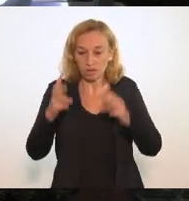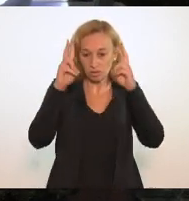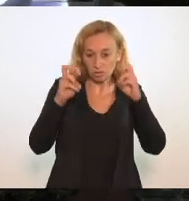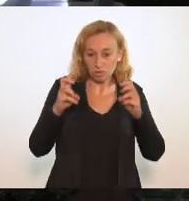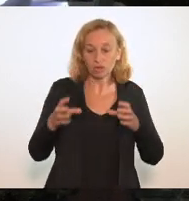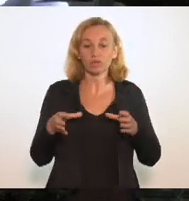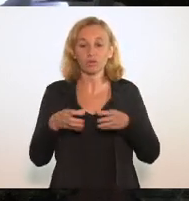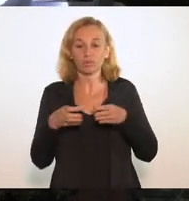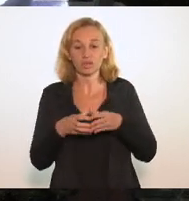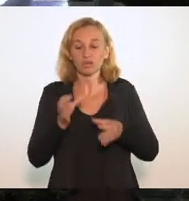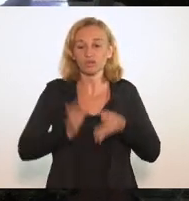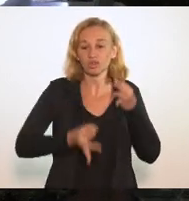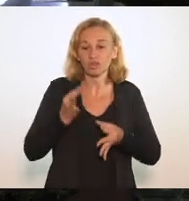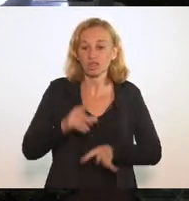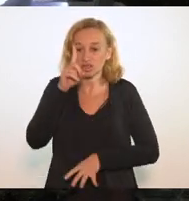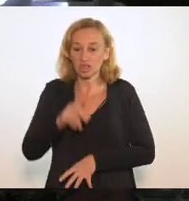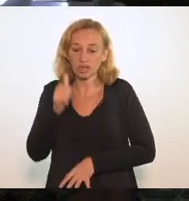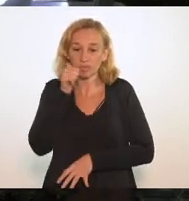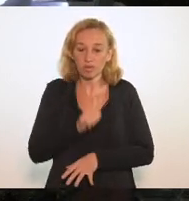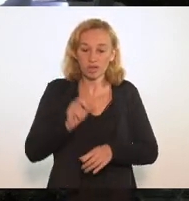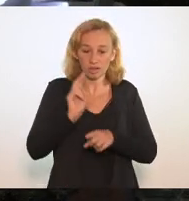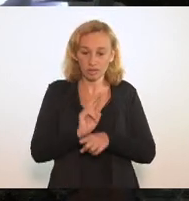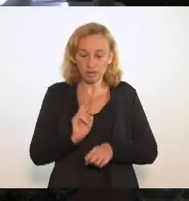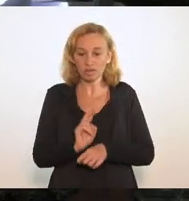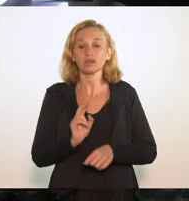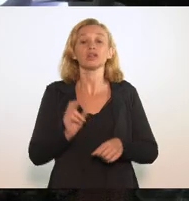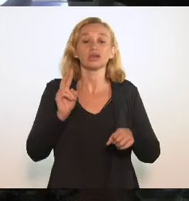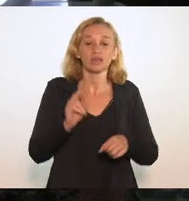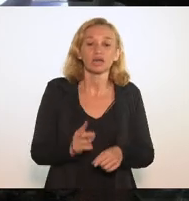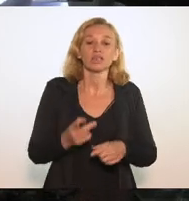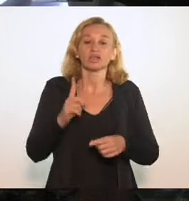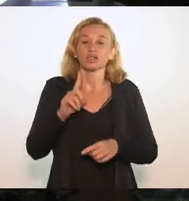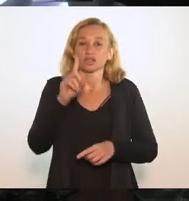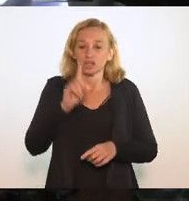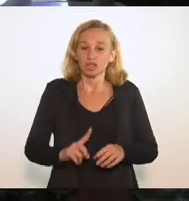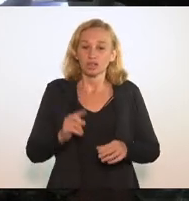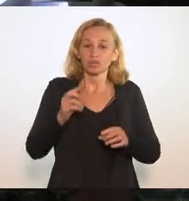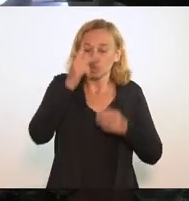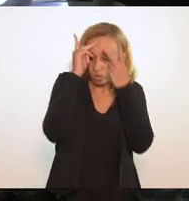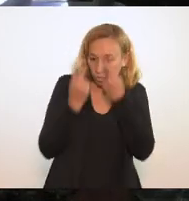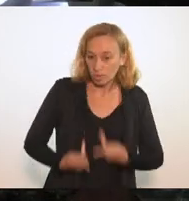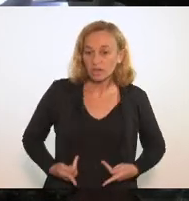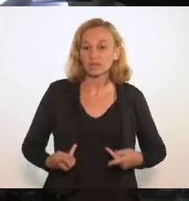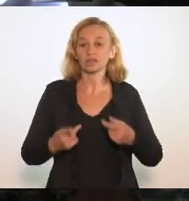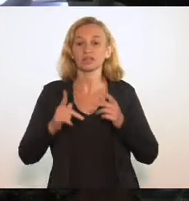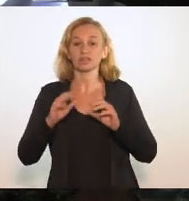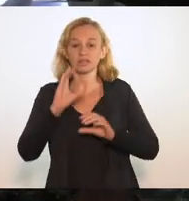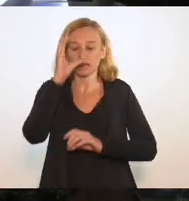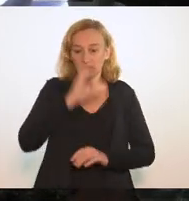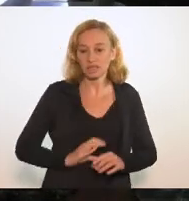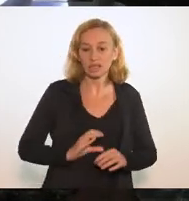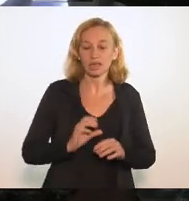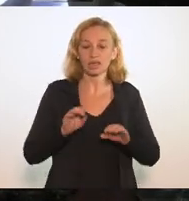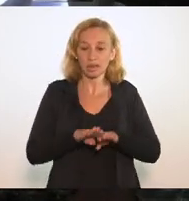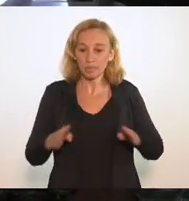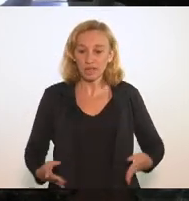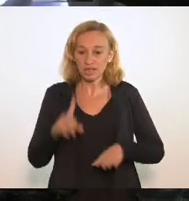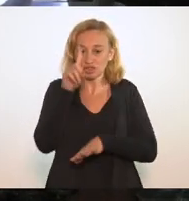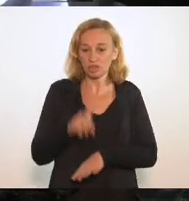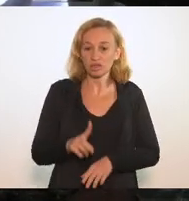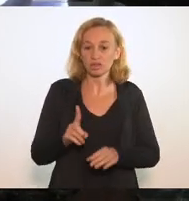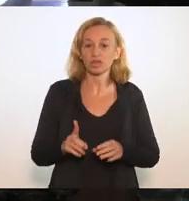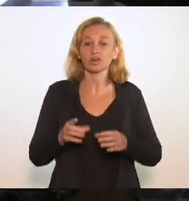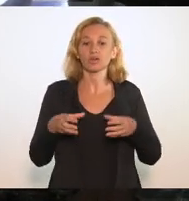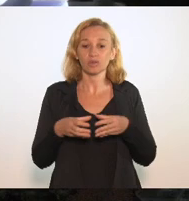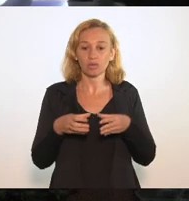comissões de Constituição e Justiça, Defesa do Direito da Mulher, Saúde, Defesa dos Direitos Humanos e Cidadania e da Mesa Diretora. Para emitir parecer pela Comissão de